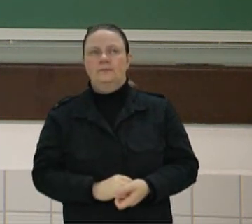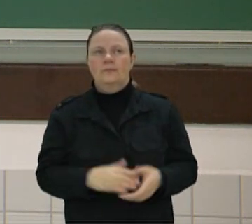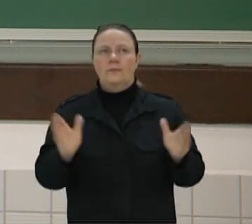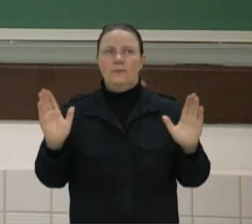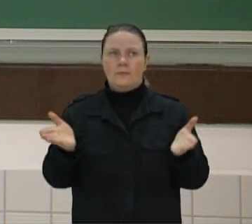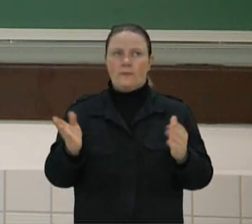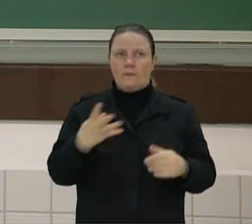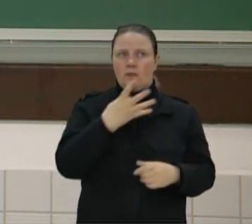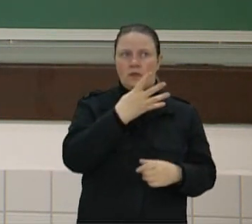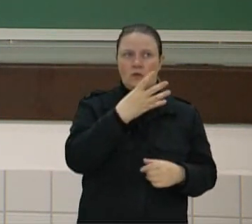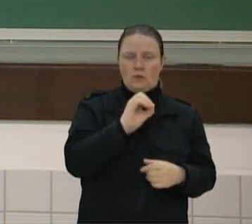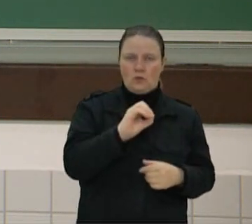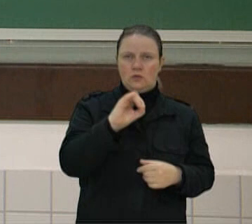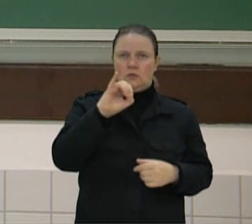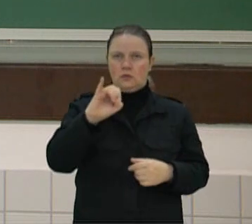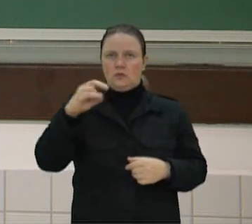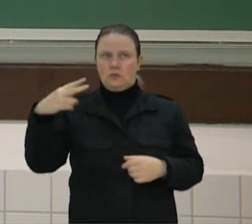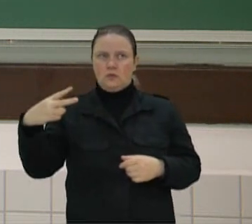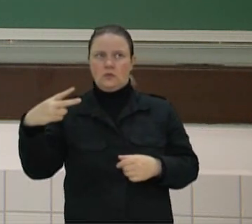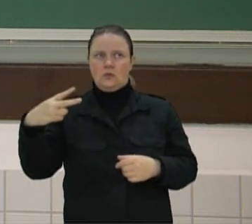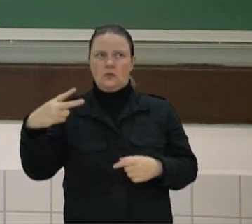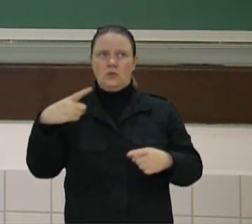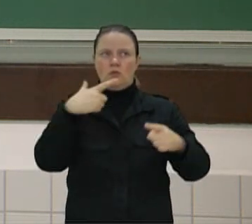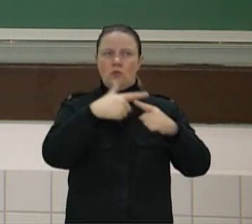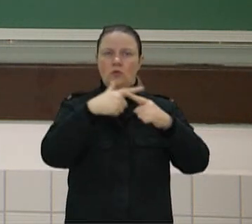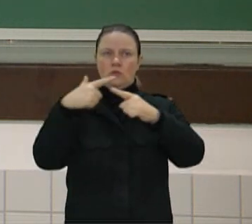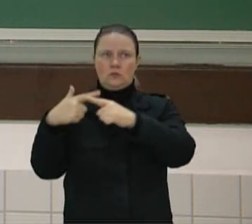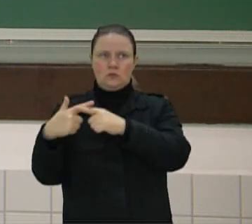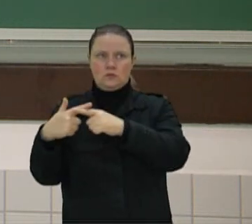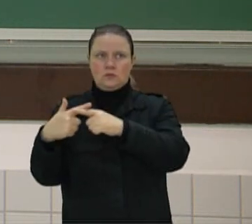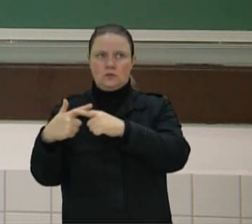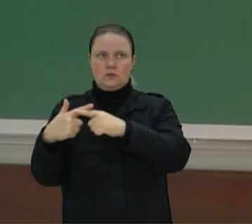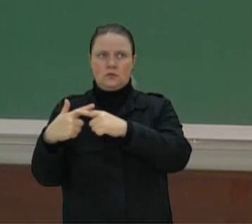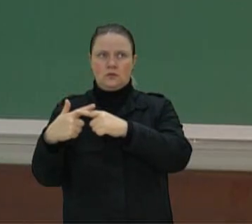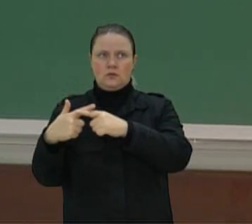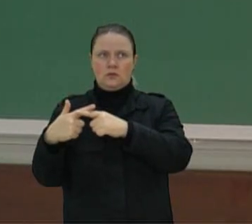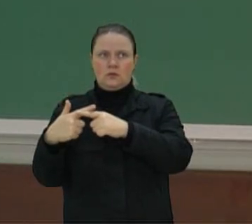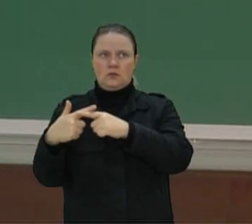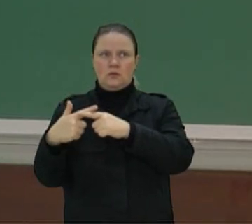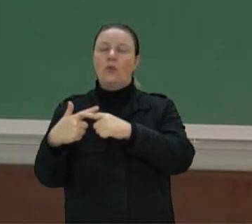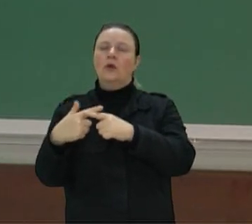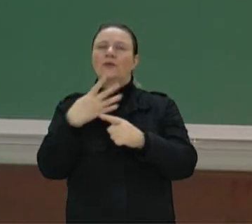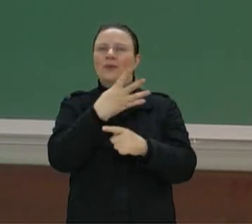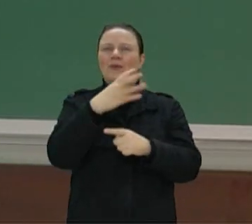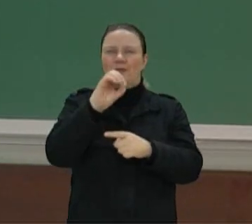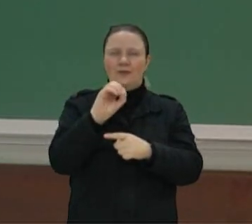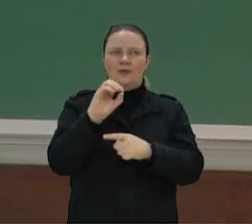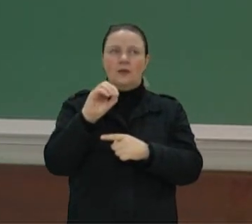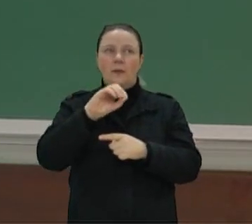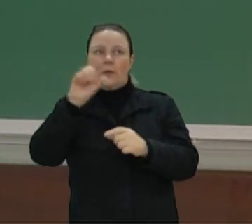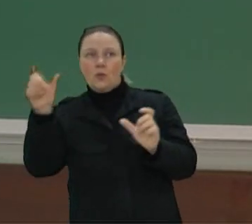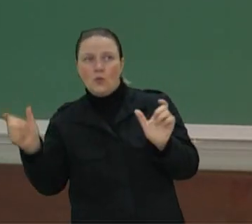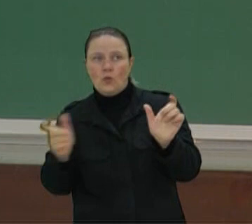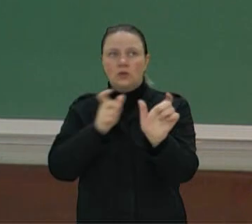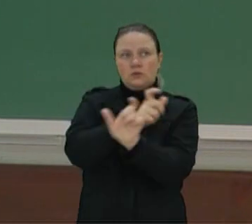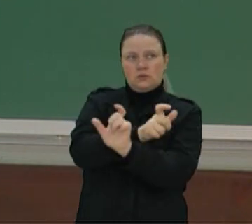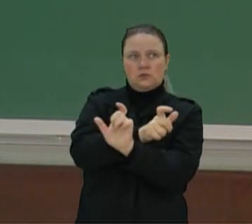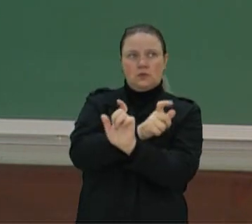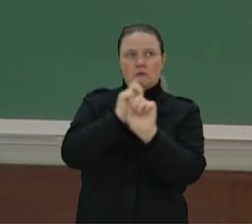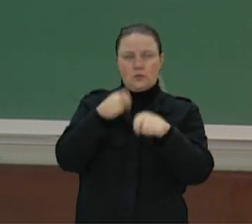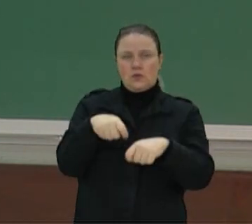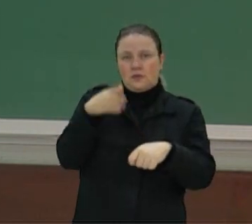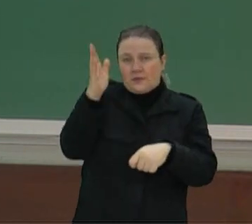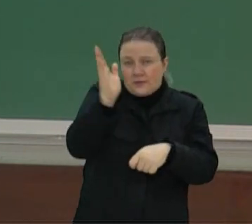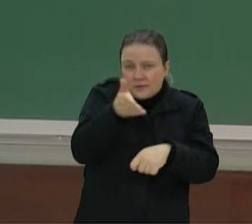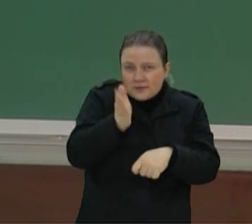conta, 400 vezes 2 dá 800, passa esse 800 dividindo, né? E faz essa continha aqui. Dá até para fazer um